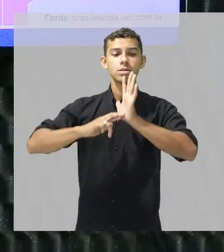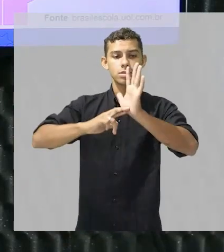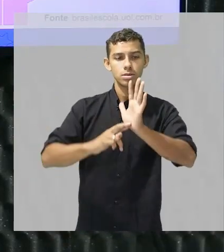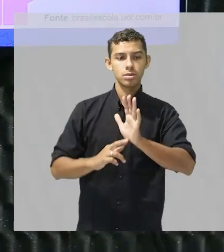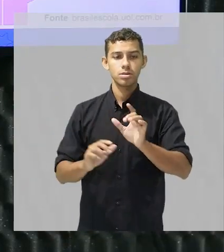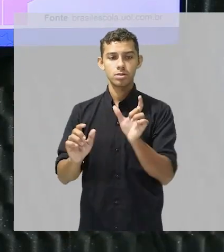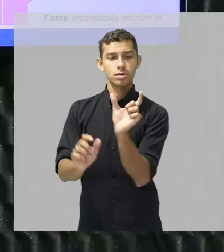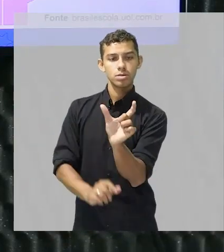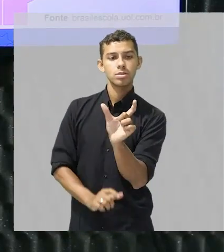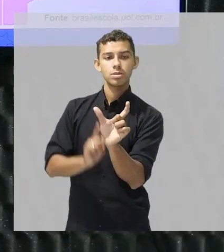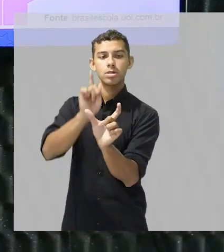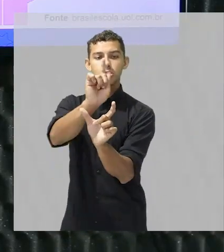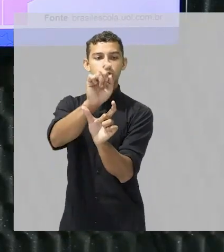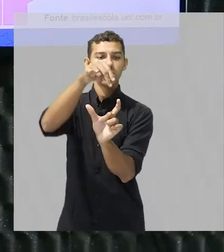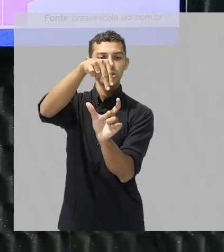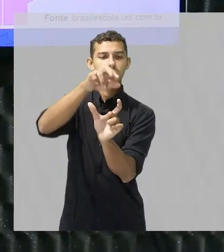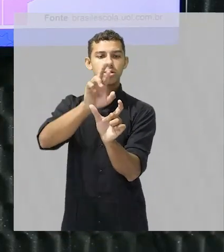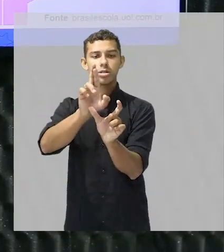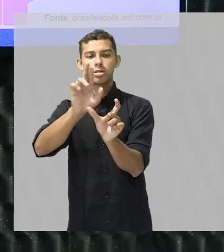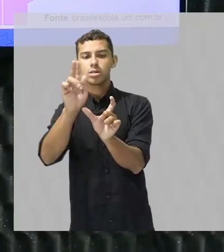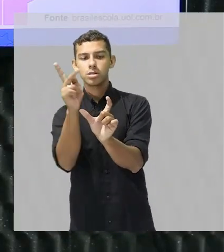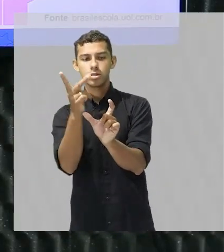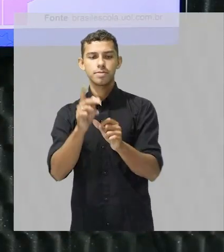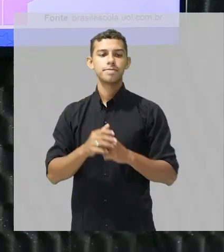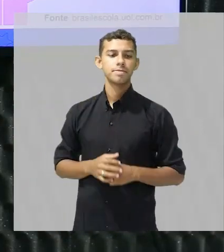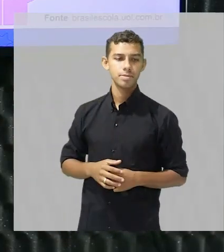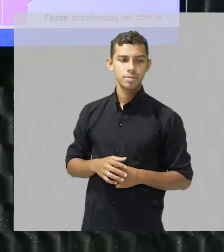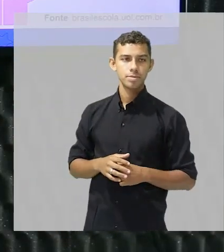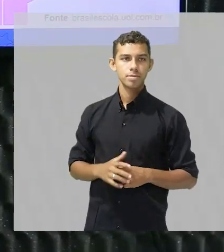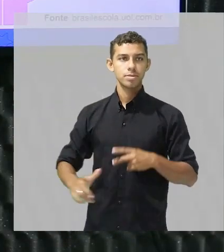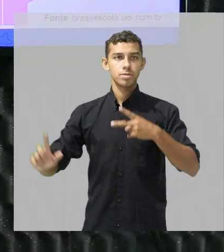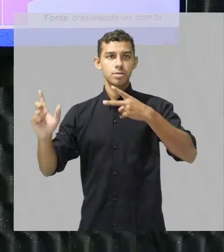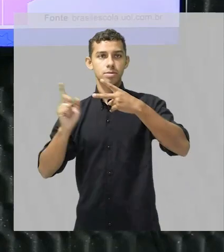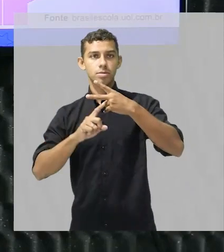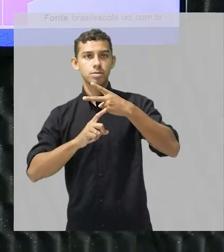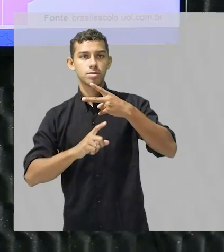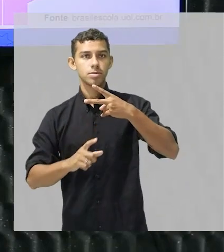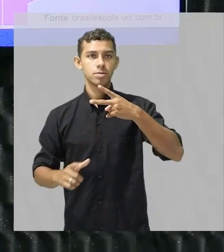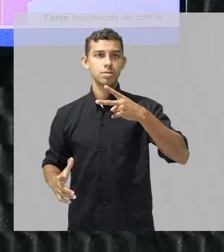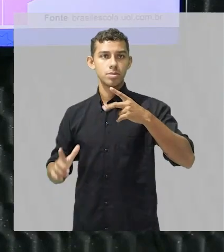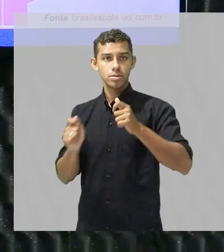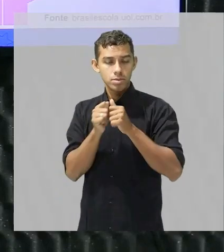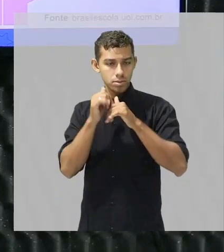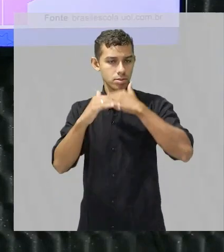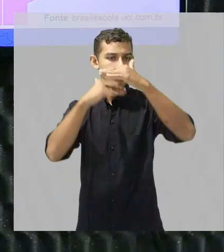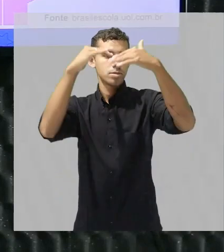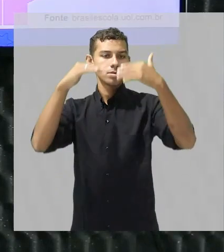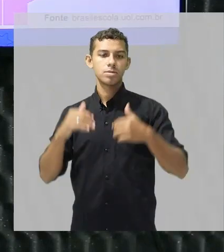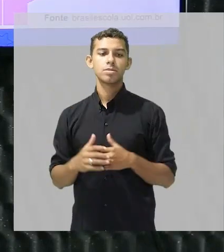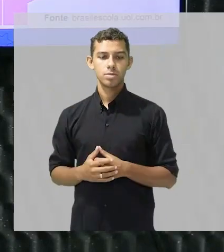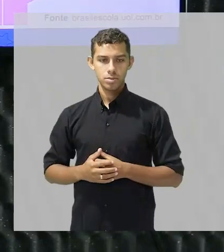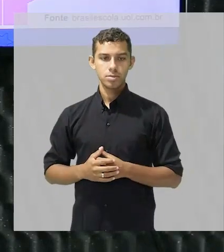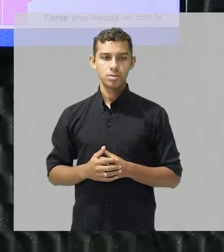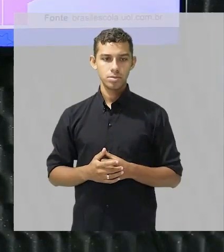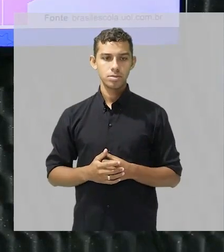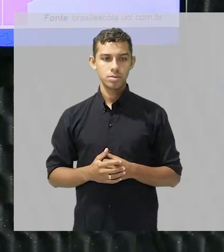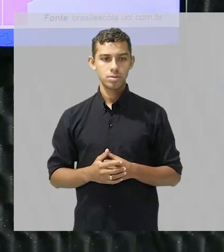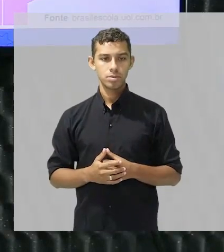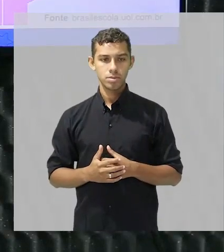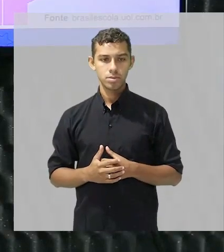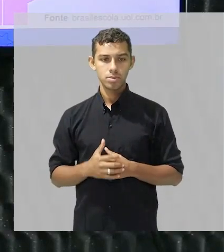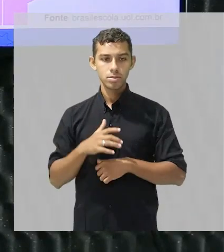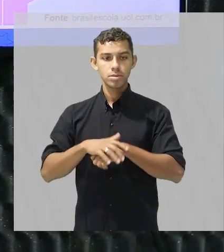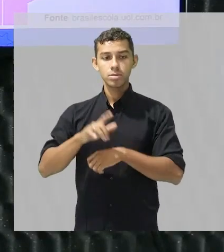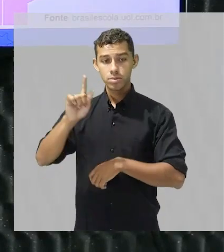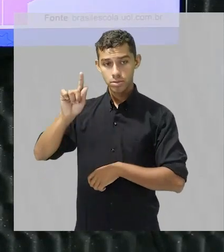essa sigla, GnRH, tá? O hormônio liberador do hormônio de crescimento e a